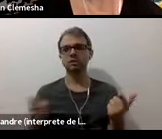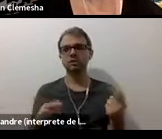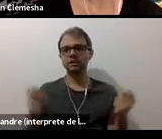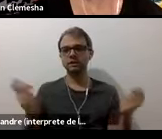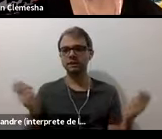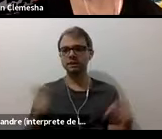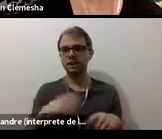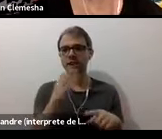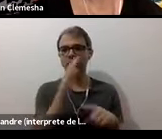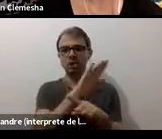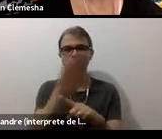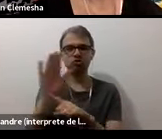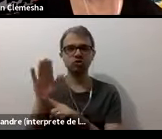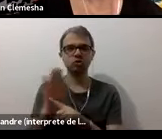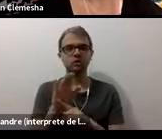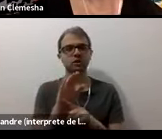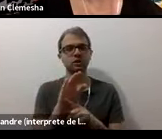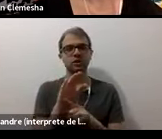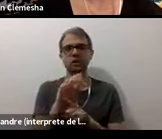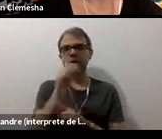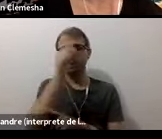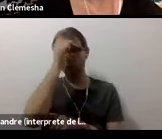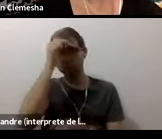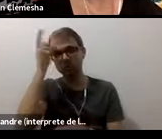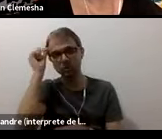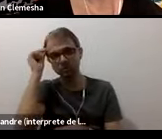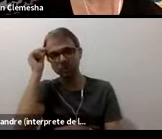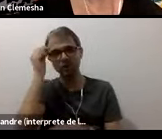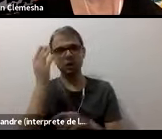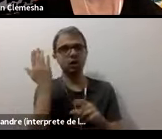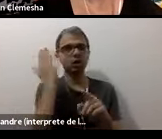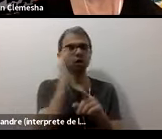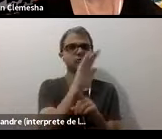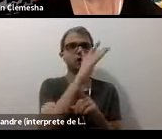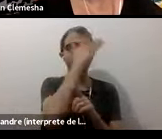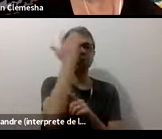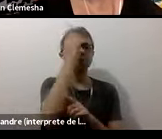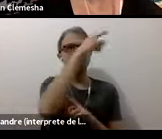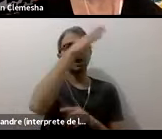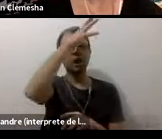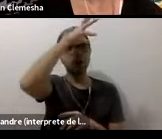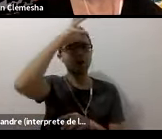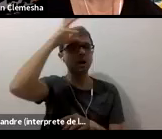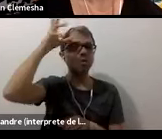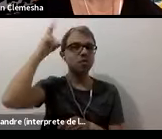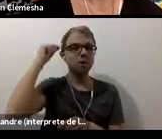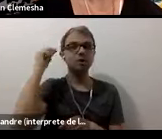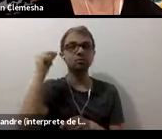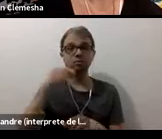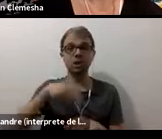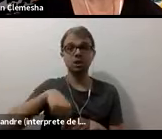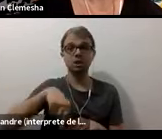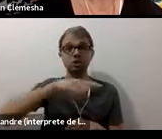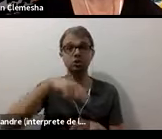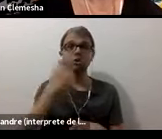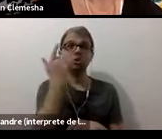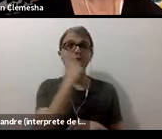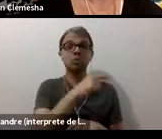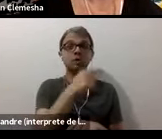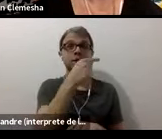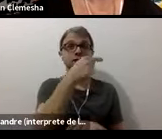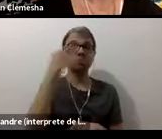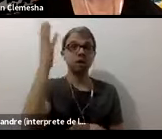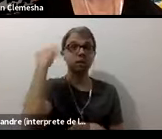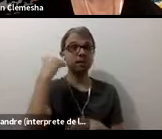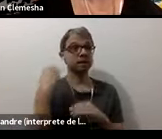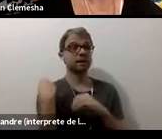nos hospitais, ao pessoal na Amazônia. A gente fez mais entregas, 300 cestas na semana passada.